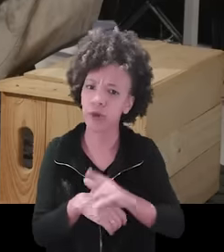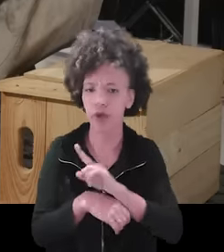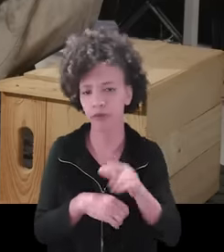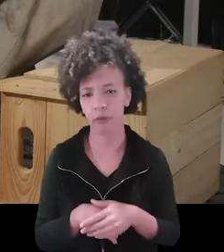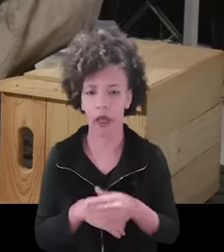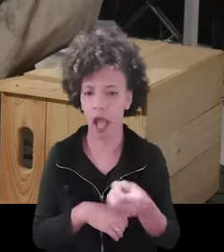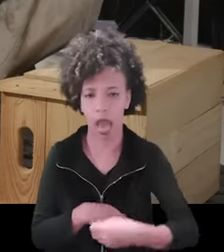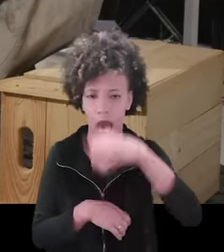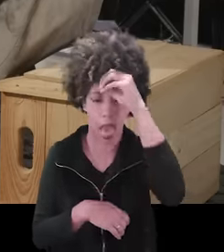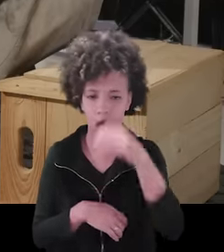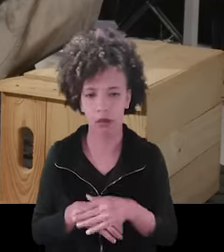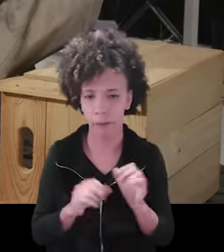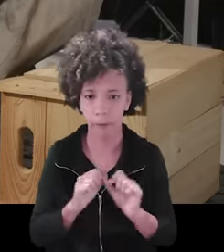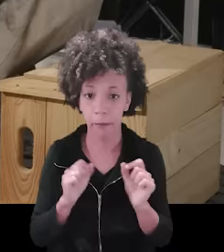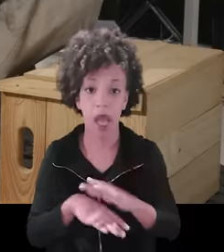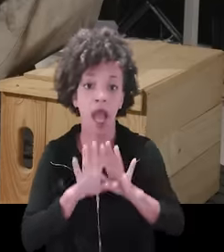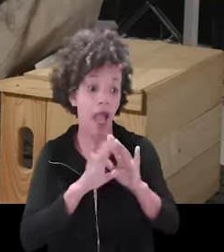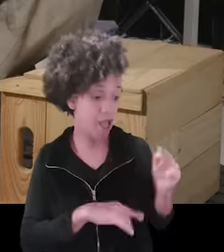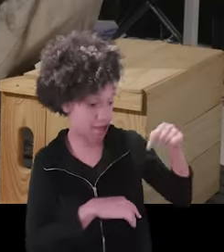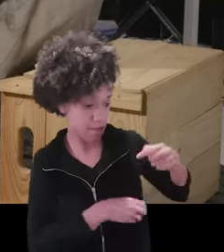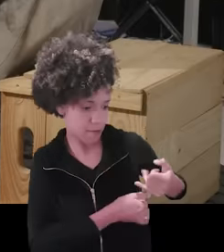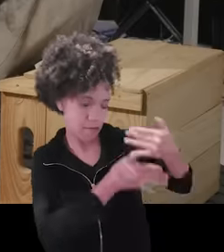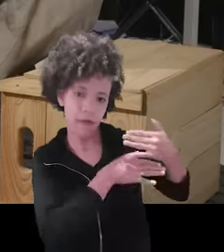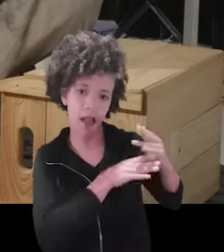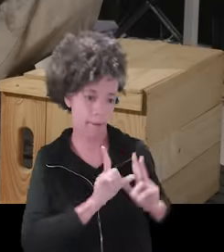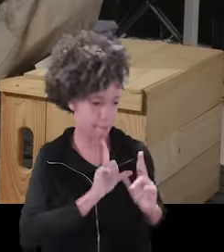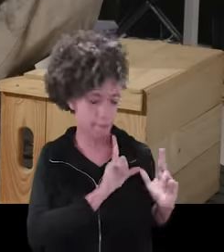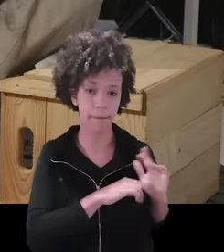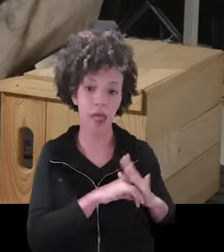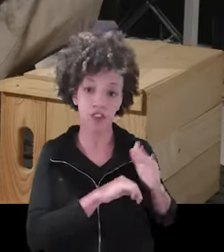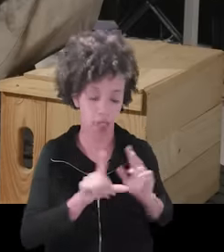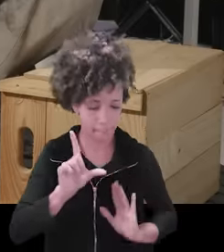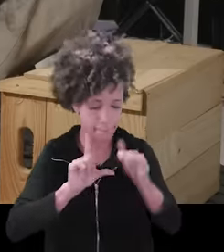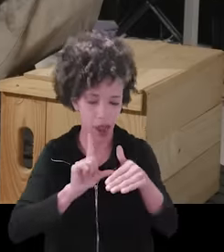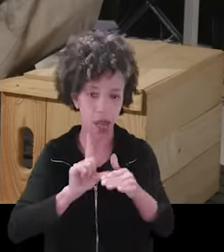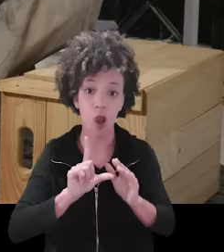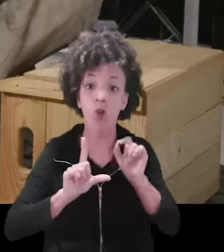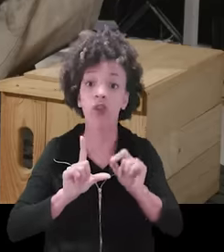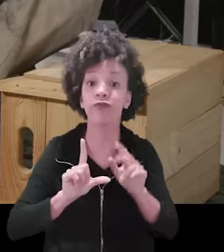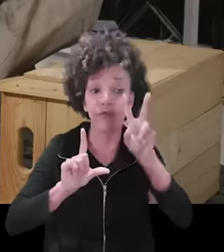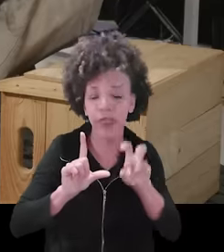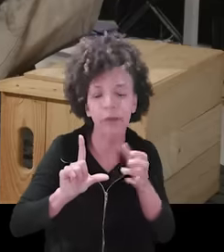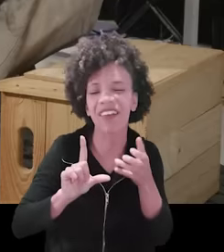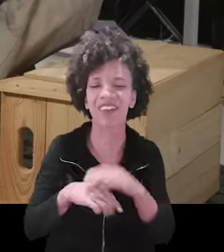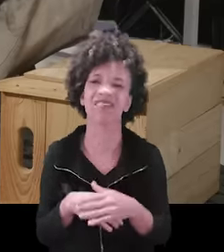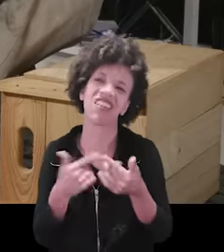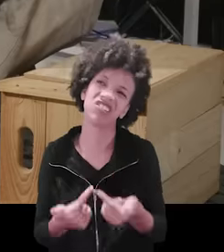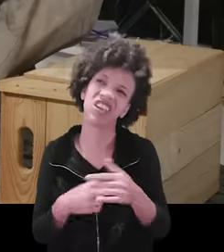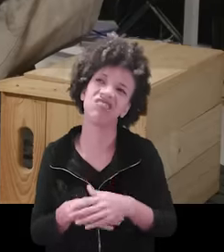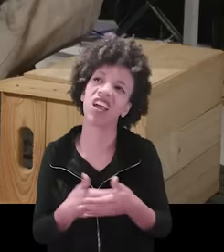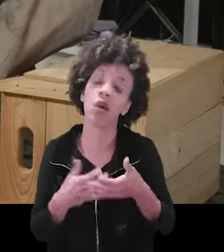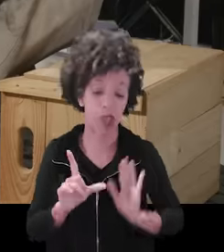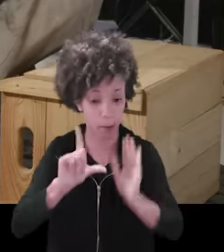Então não vai ser tão besta a aqui embaixo na time Line você consegue já passar a parte que você quer ver Às vezes você falasse a